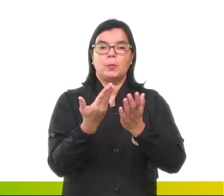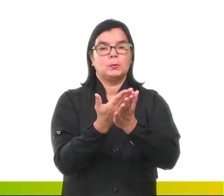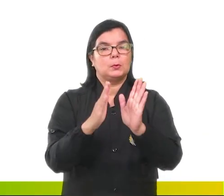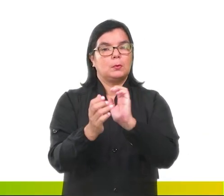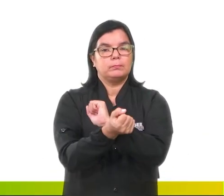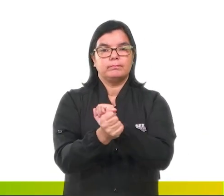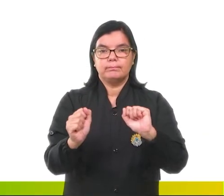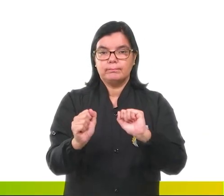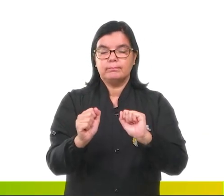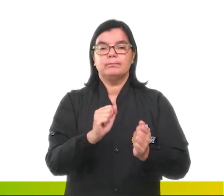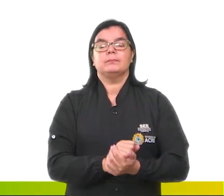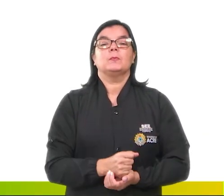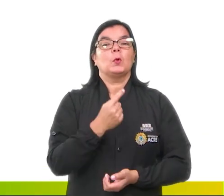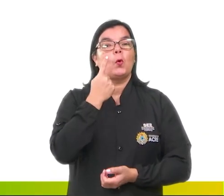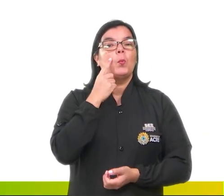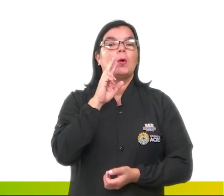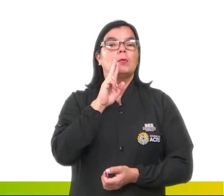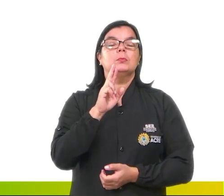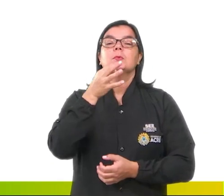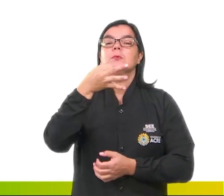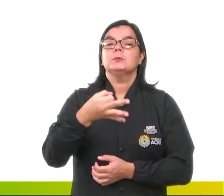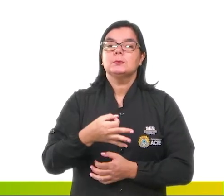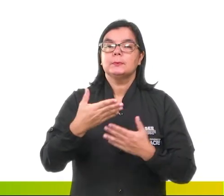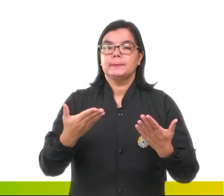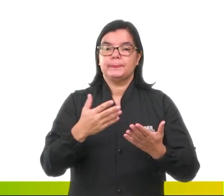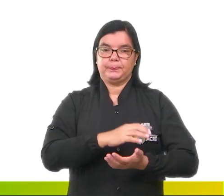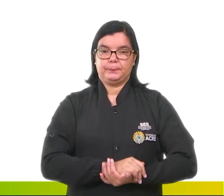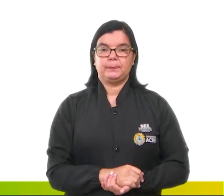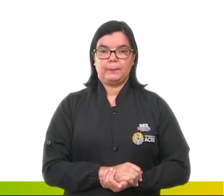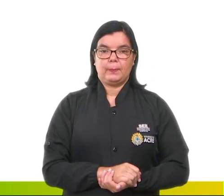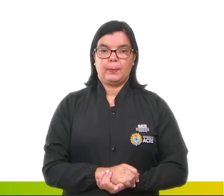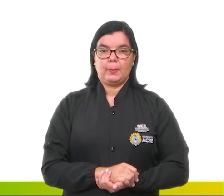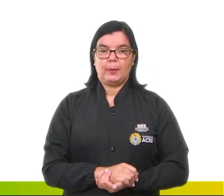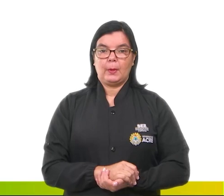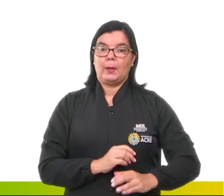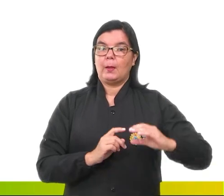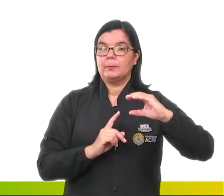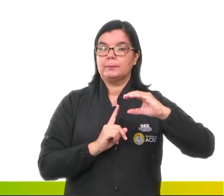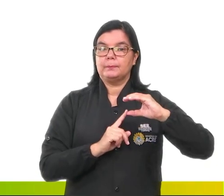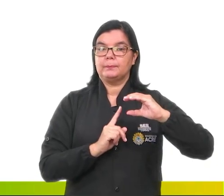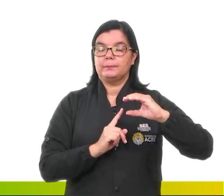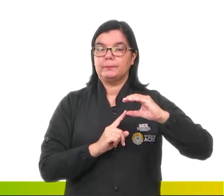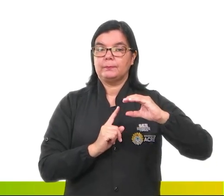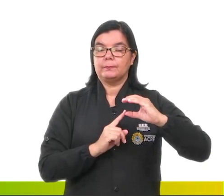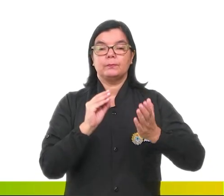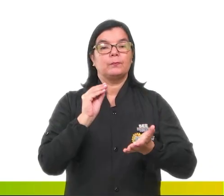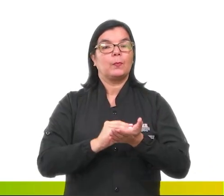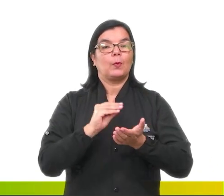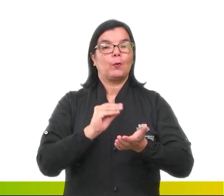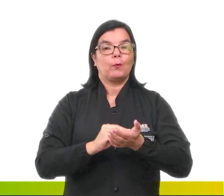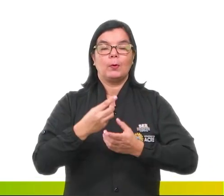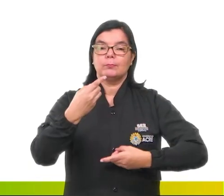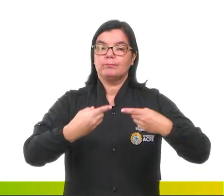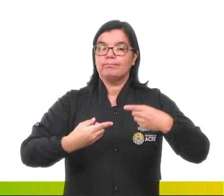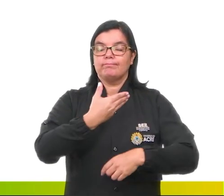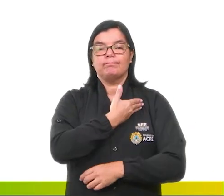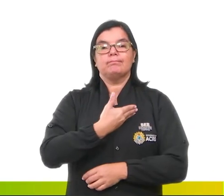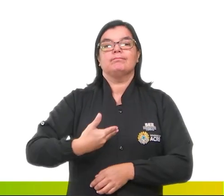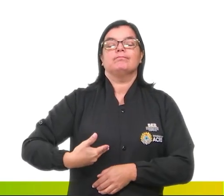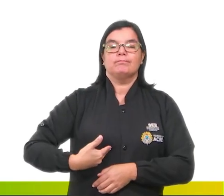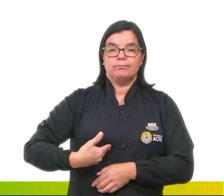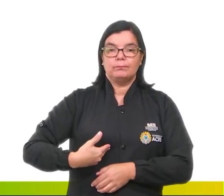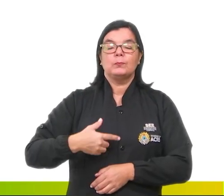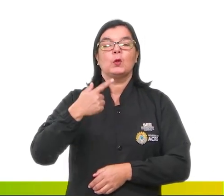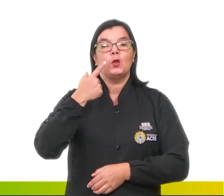abolição. Vamos visualizar qual a alternativa correta? Letra C. A ausência de políticas públicas